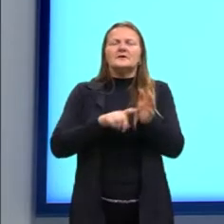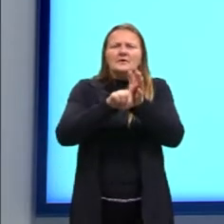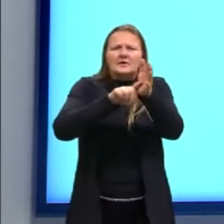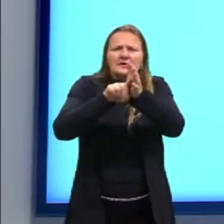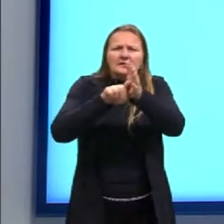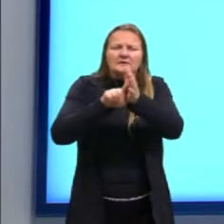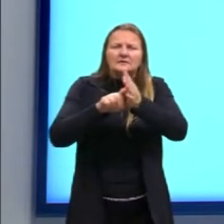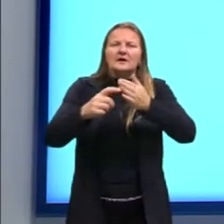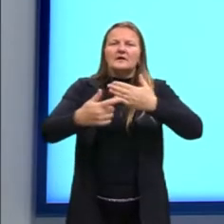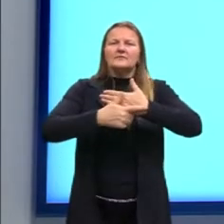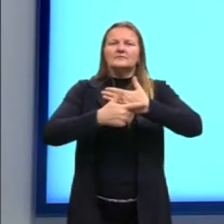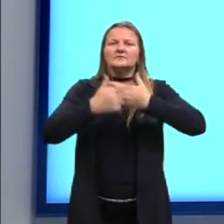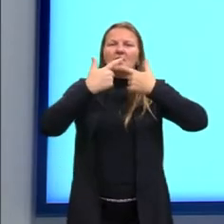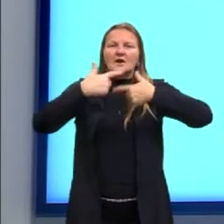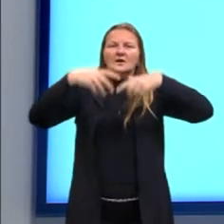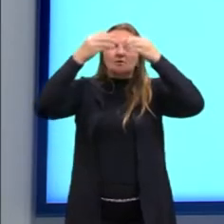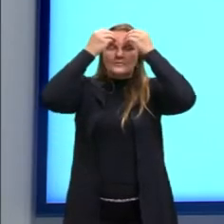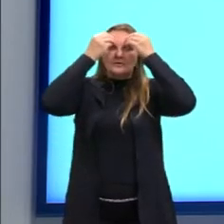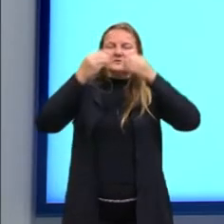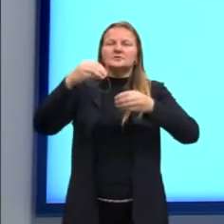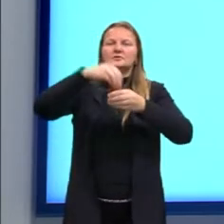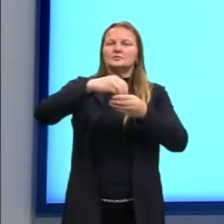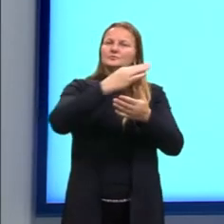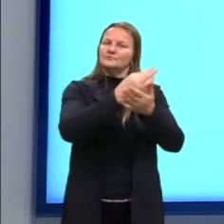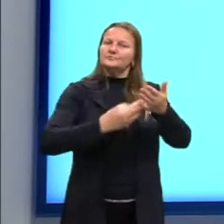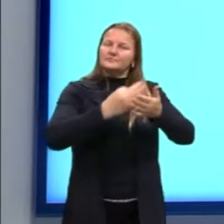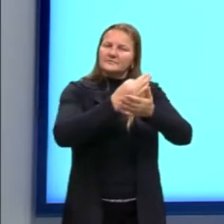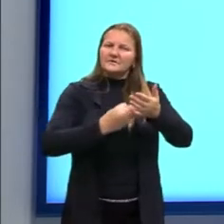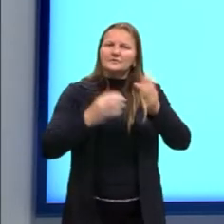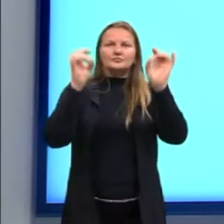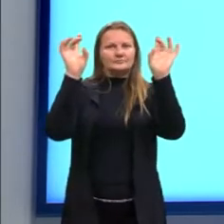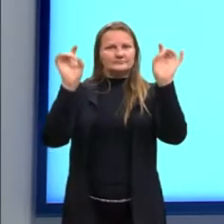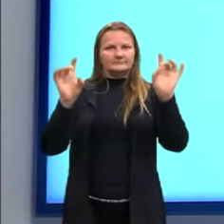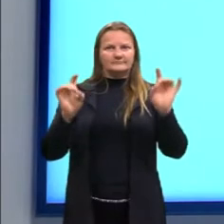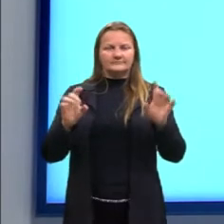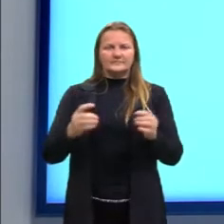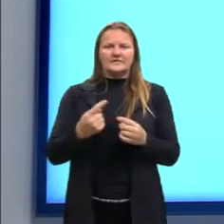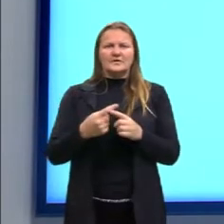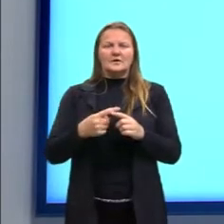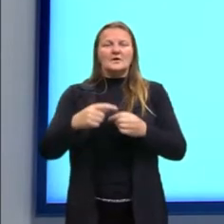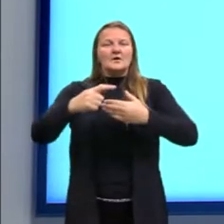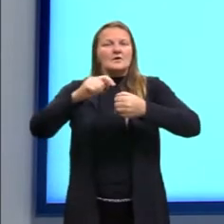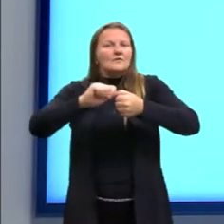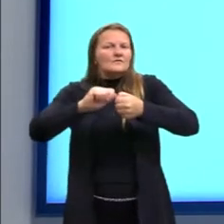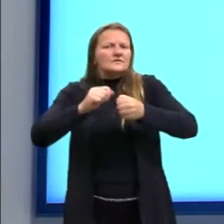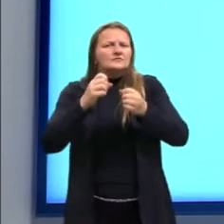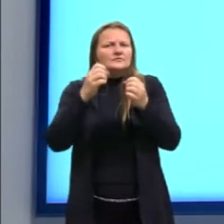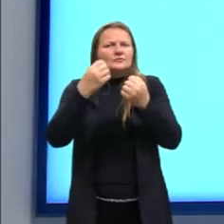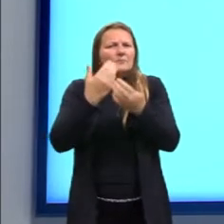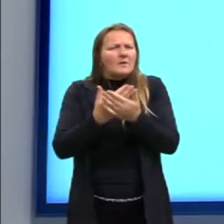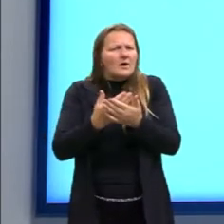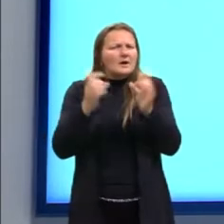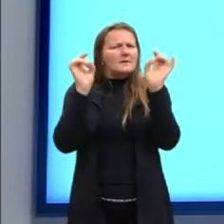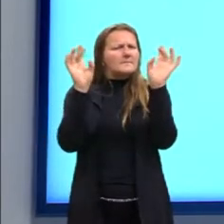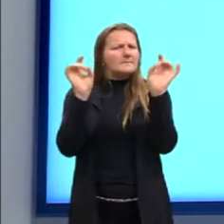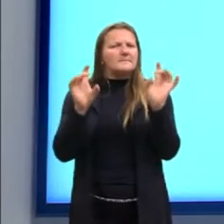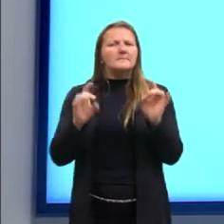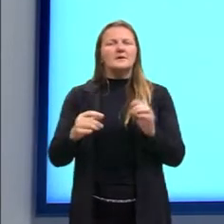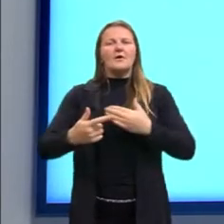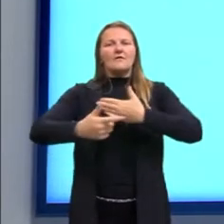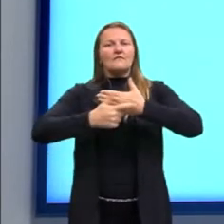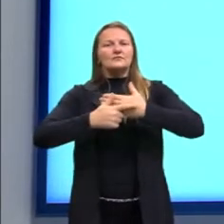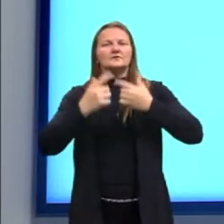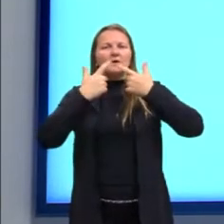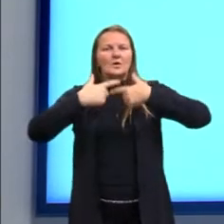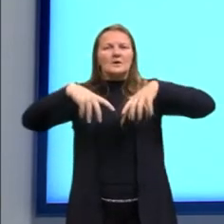da linguagem predominante nos textos em situações específicas. Eu não fiz uma aula específica sobre funções da